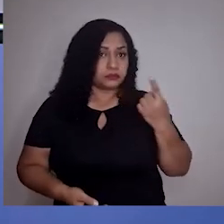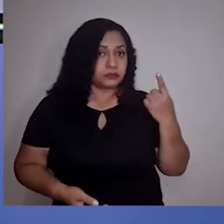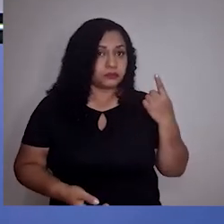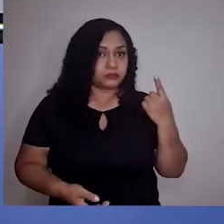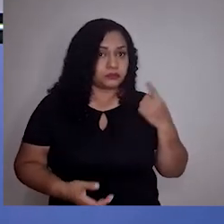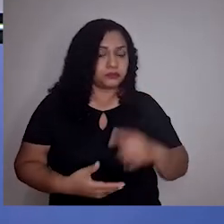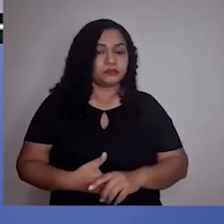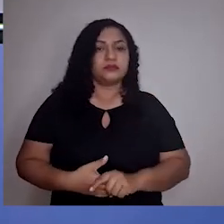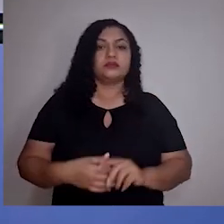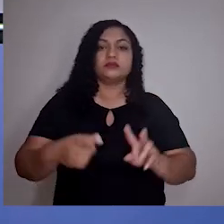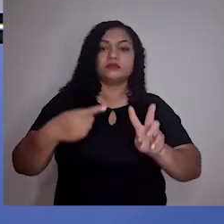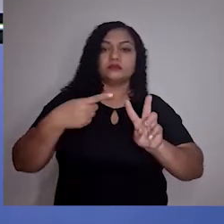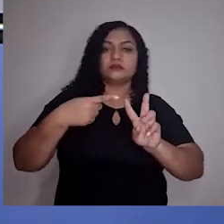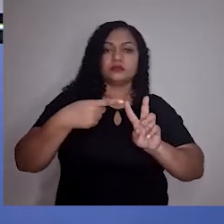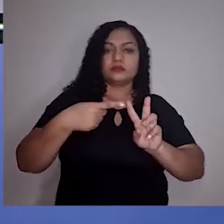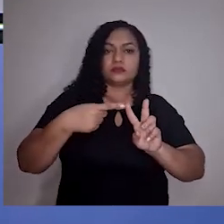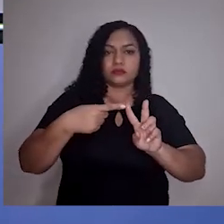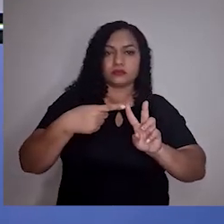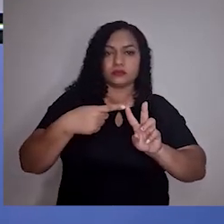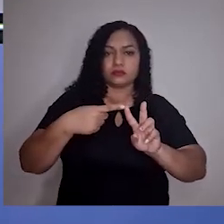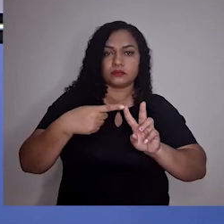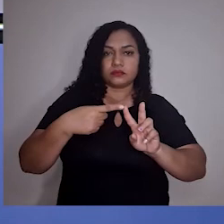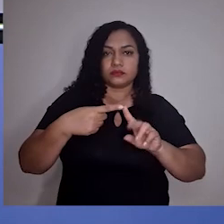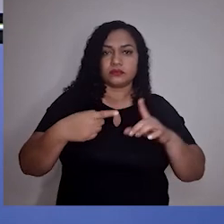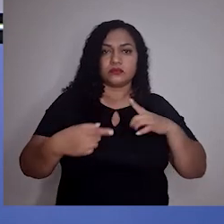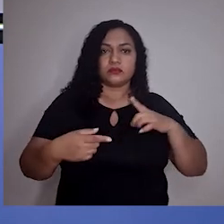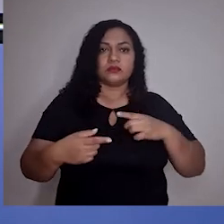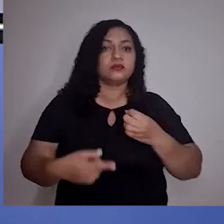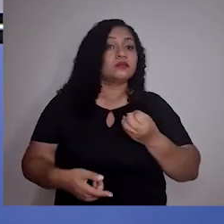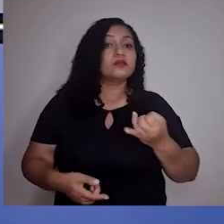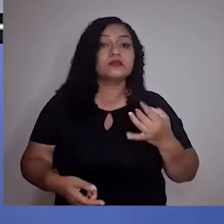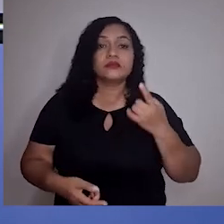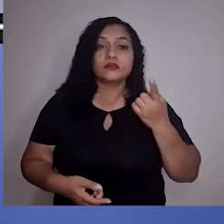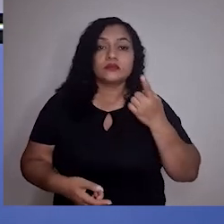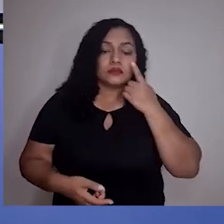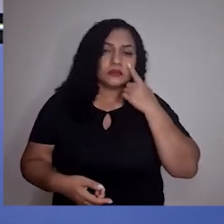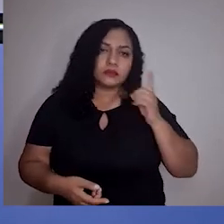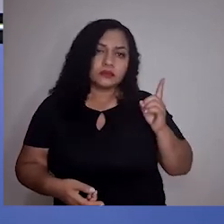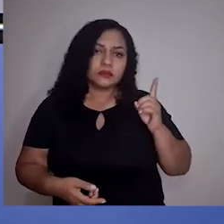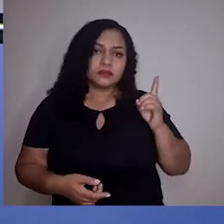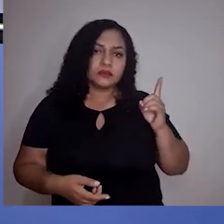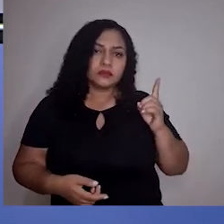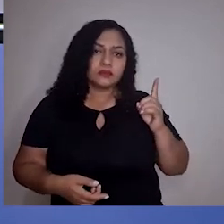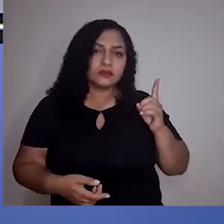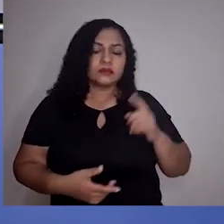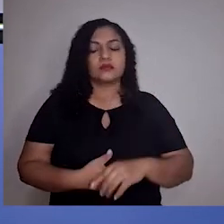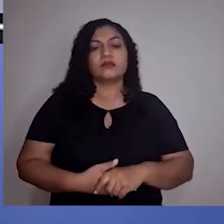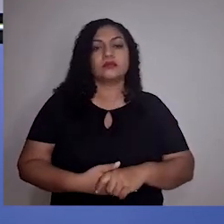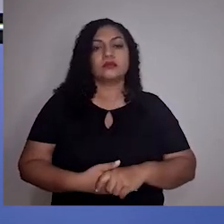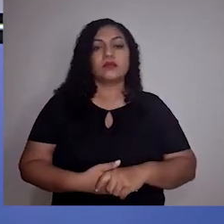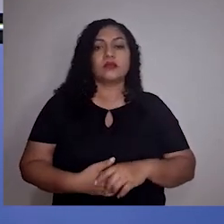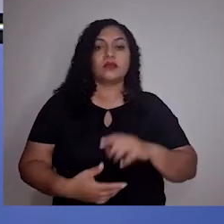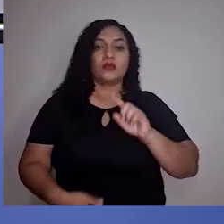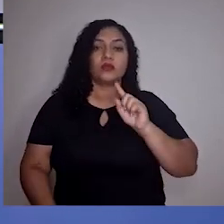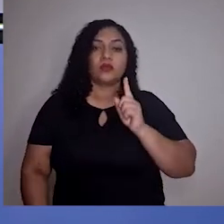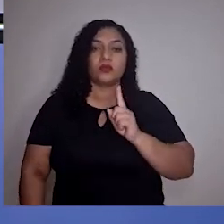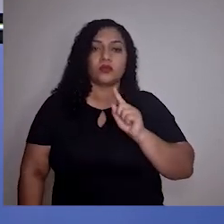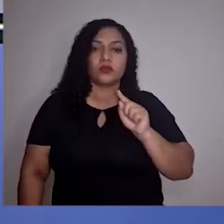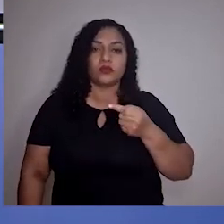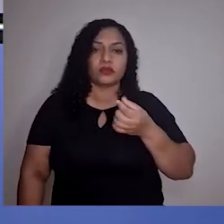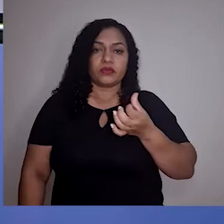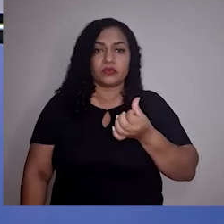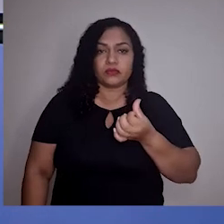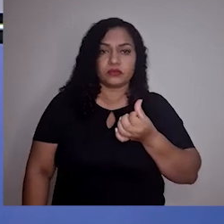raiz quarta desse termo vai dar isso. E vamos ter que calcular a raiz quarta de